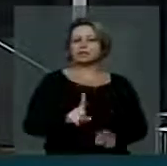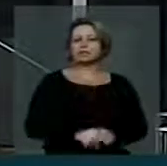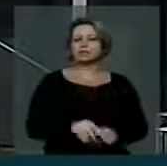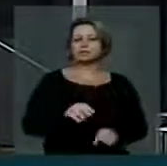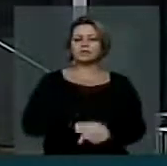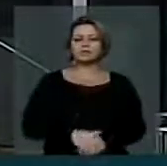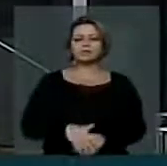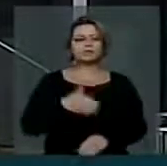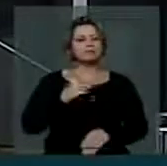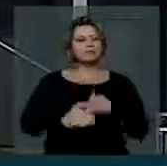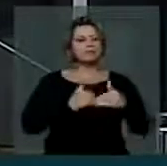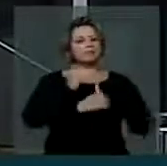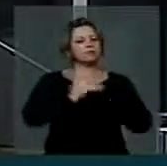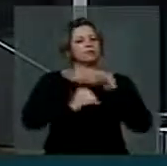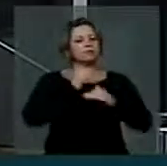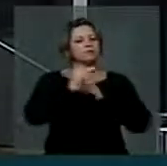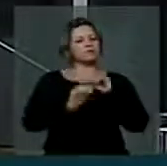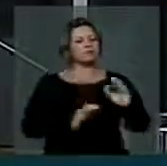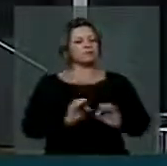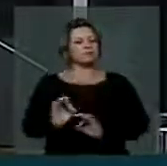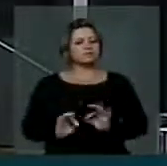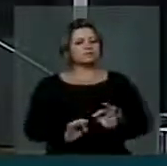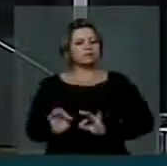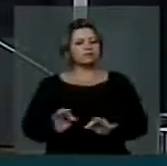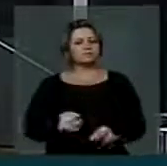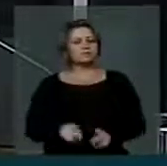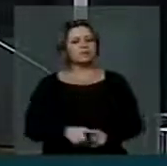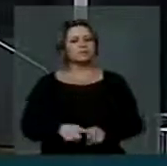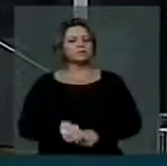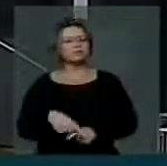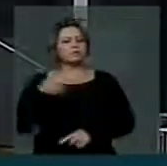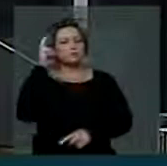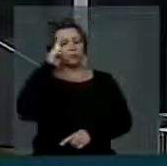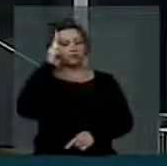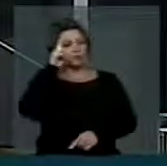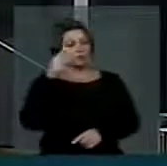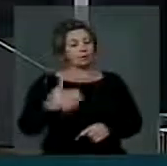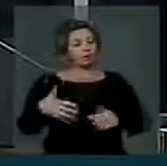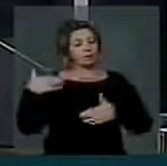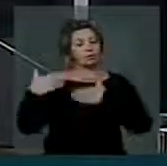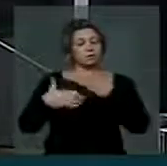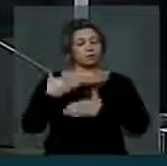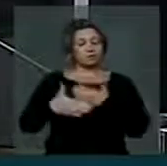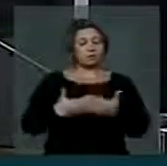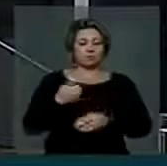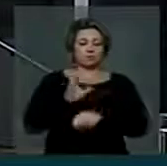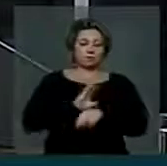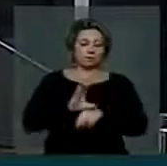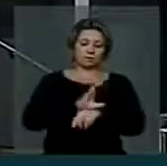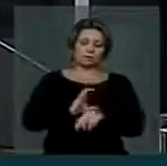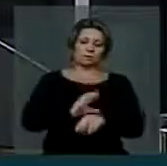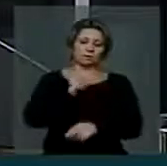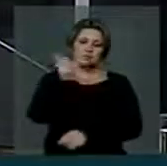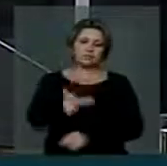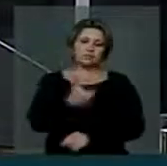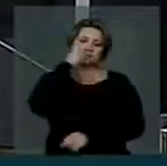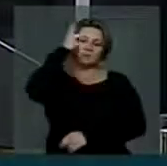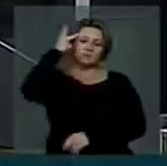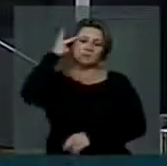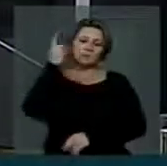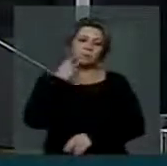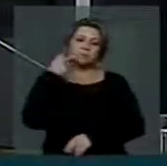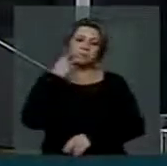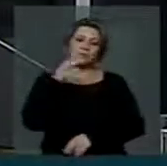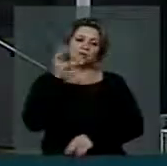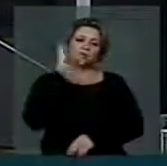dos mais avançados instrumentos legais de sua história, a Constituição Cidadã, como assim a chamou Ulisses